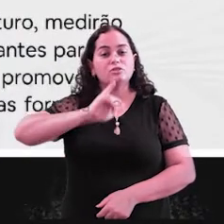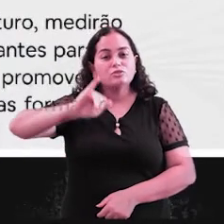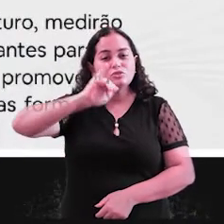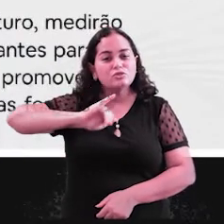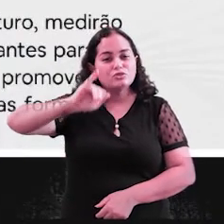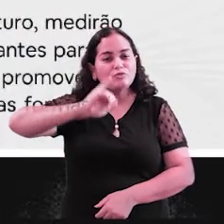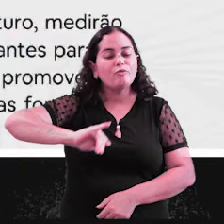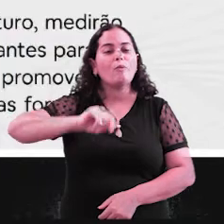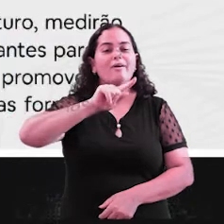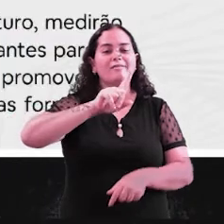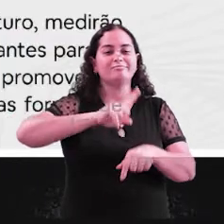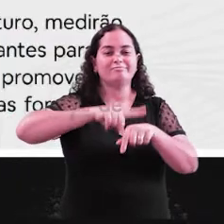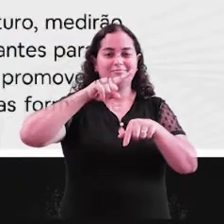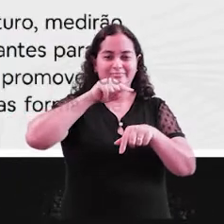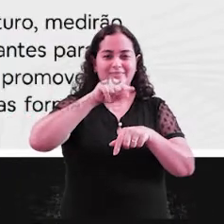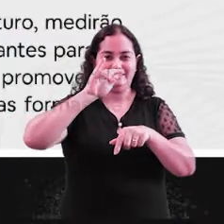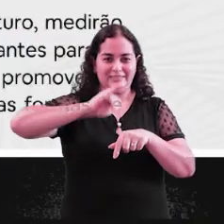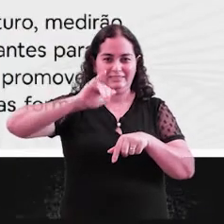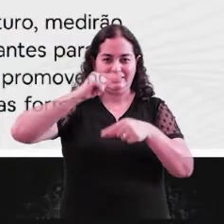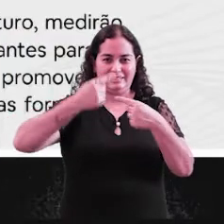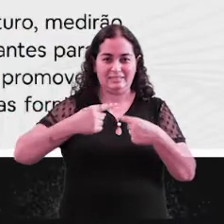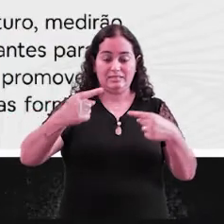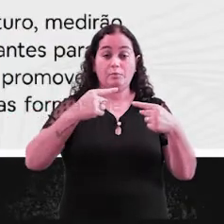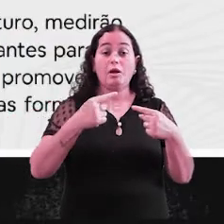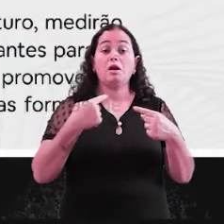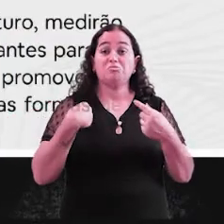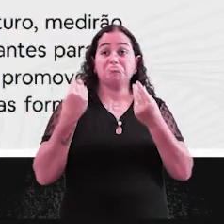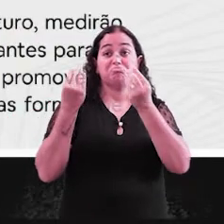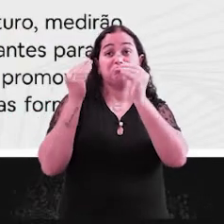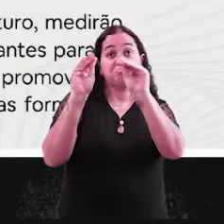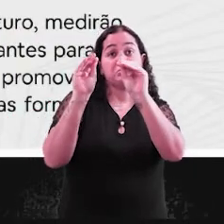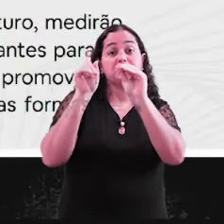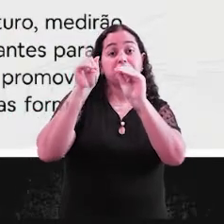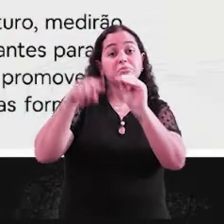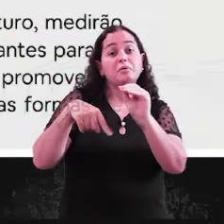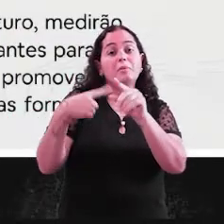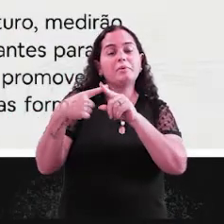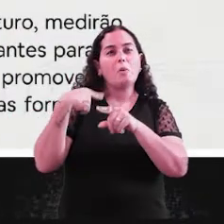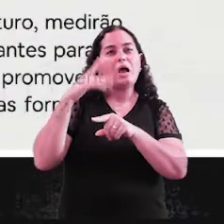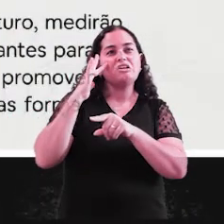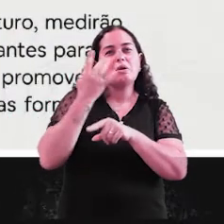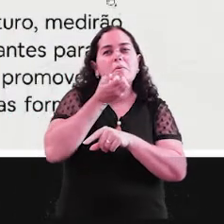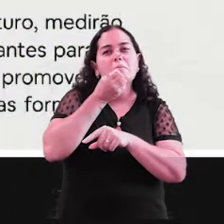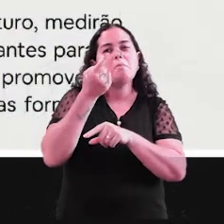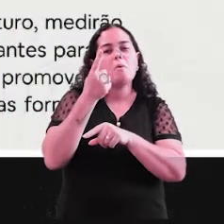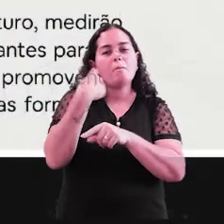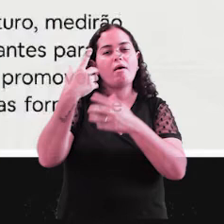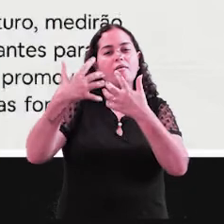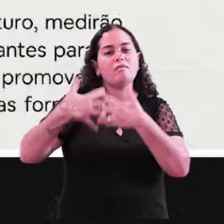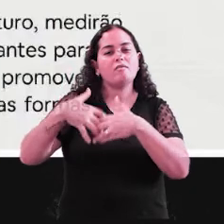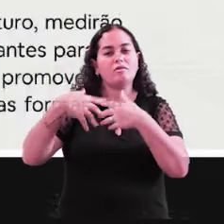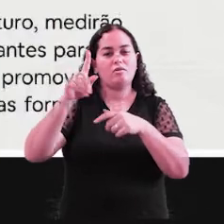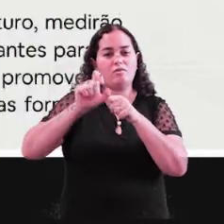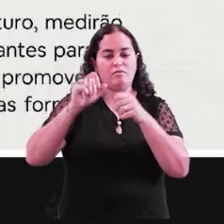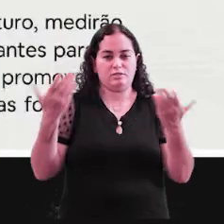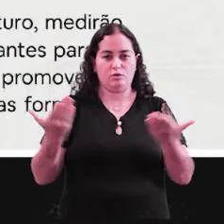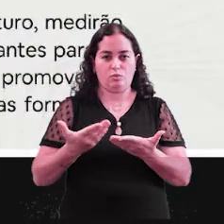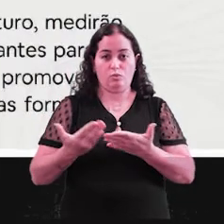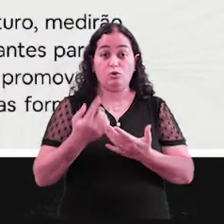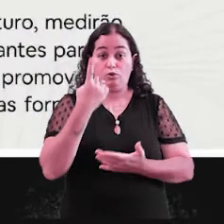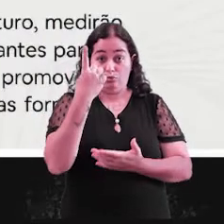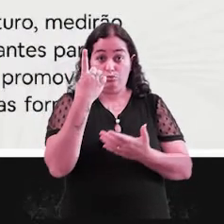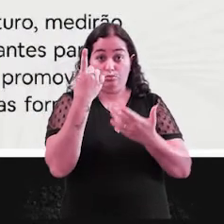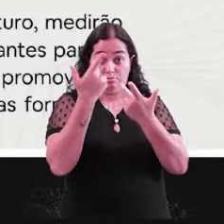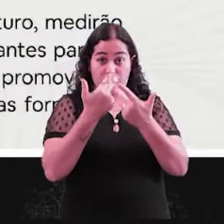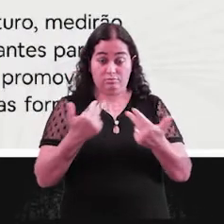divulgando a Semana Nacional de Museus, que eu achei que cabia para essa reflexão que a gente vai fazer nessa tarde de hoje. Uma